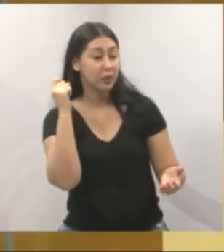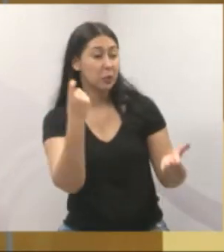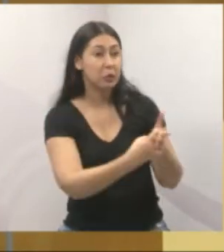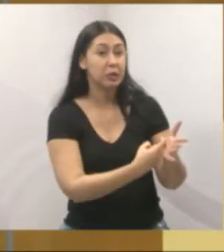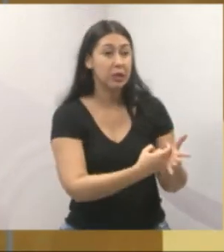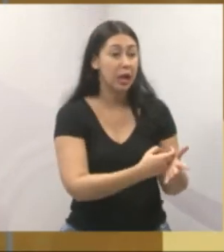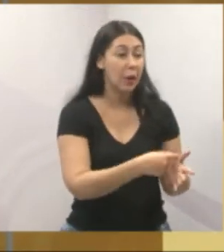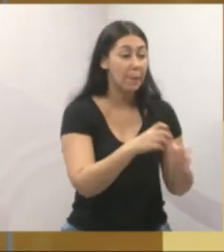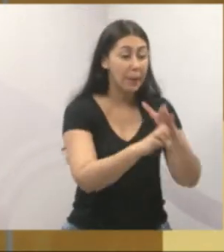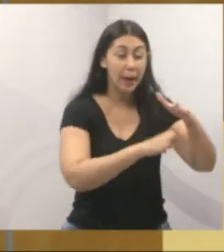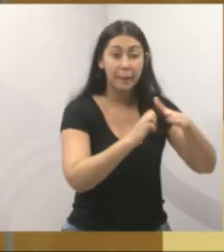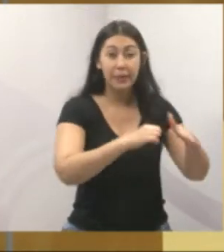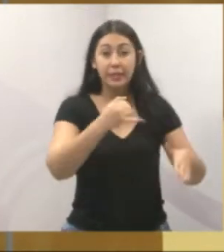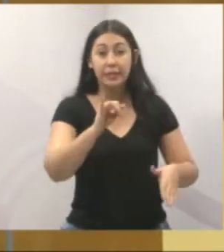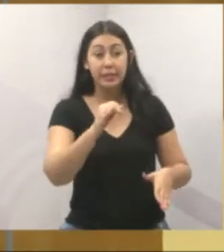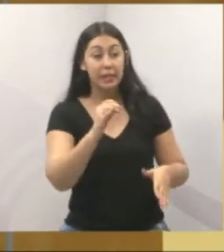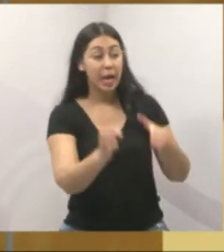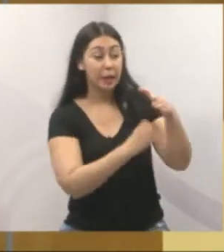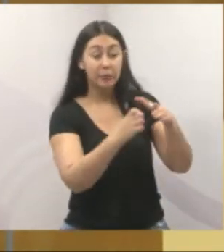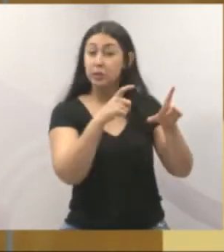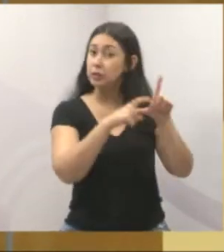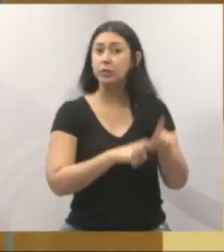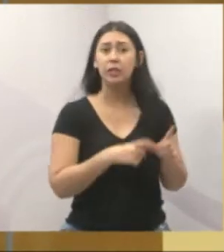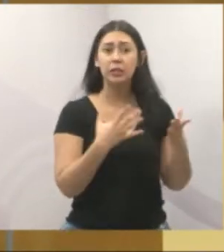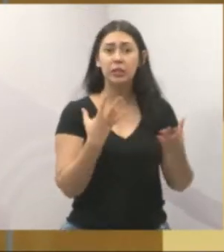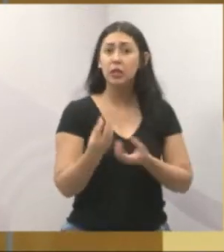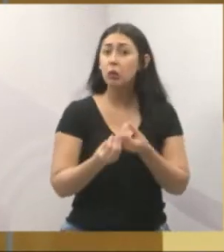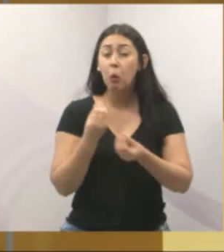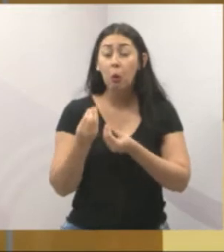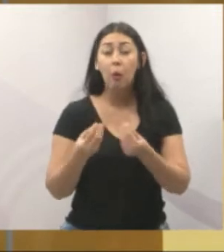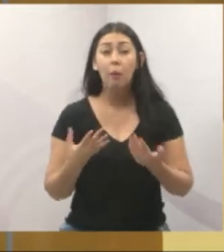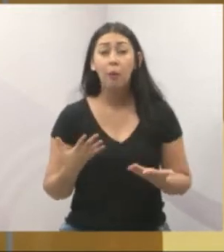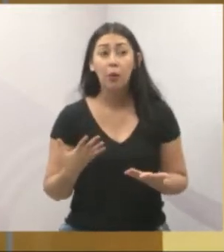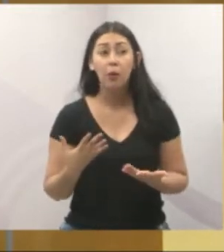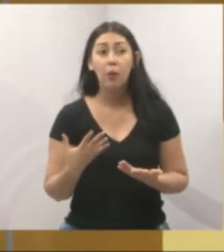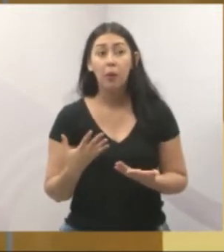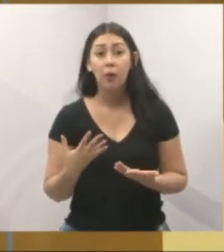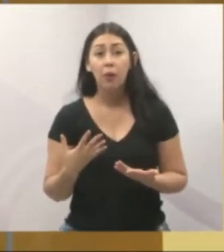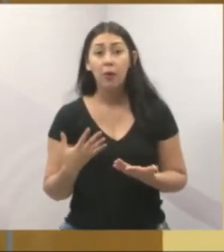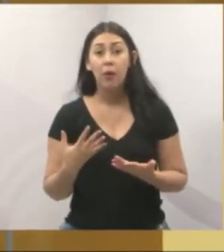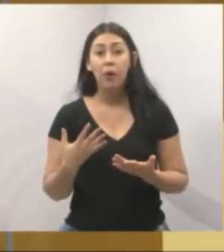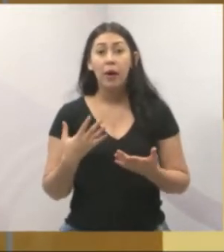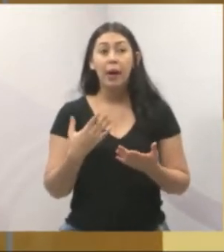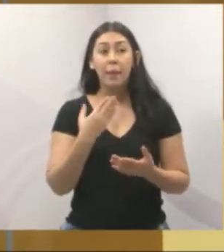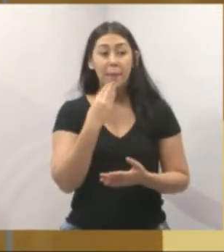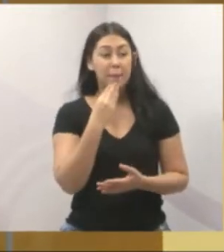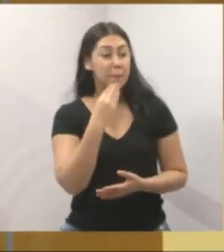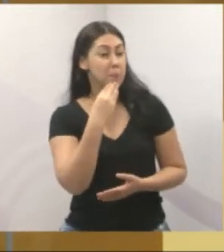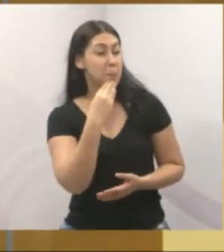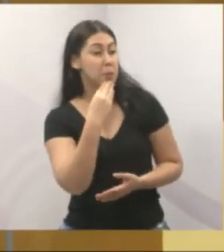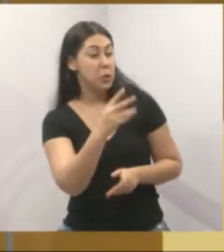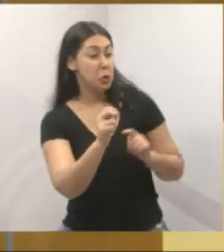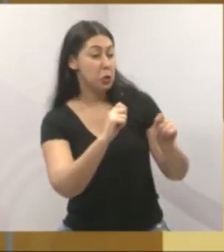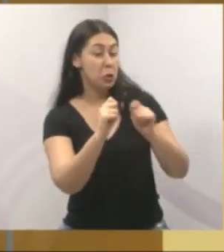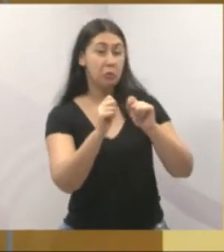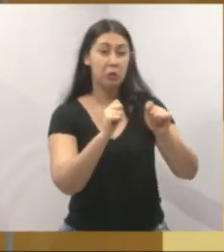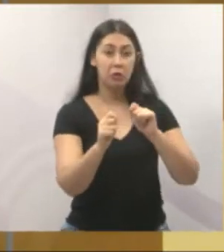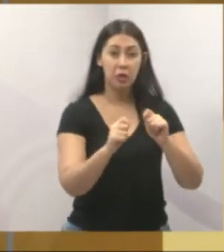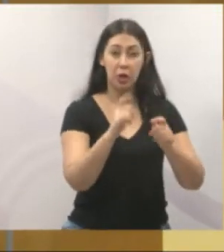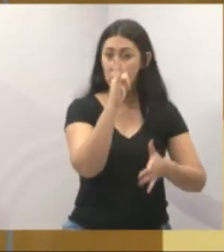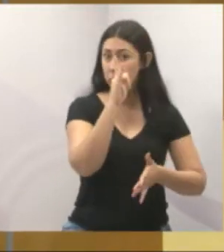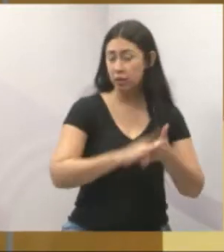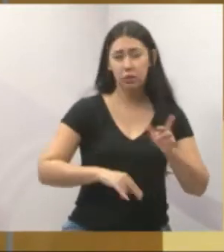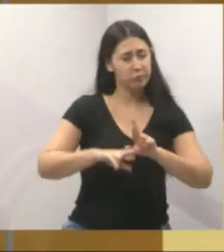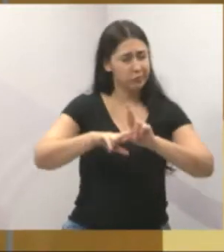2.600.000? Como fazer isso? Requisição administrativa não é contrato. Ora, requisição administrativa está claro no texto